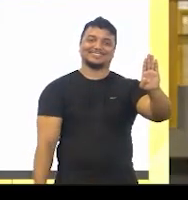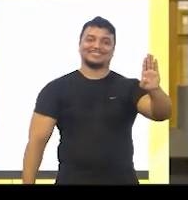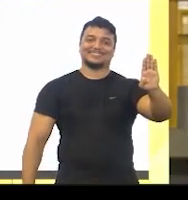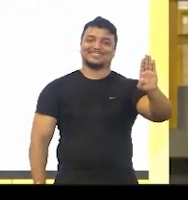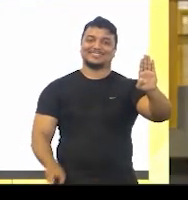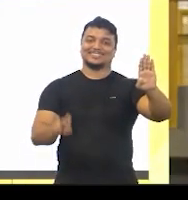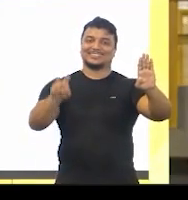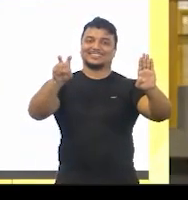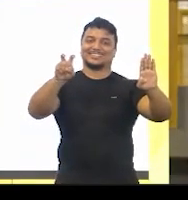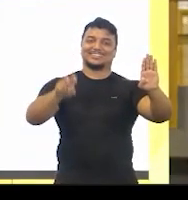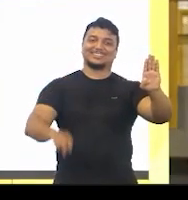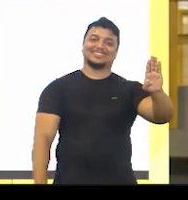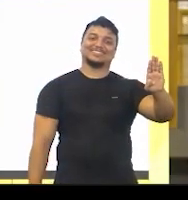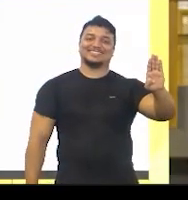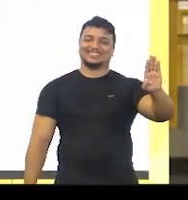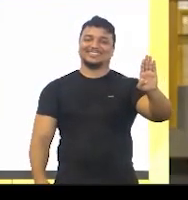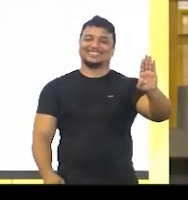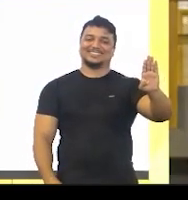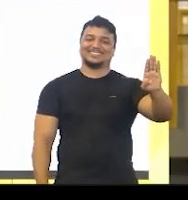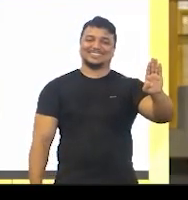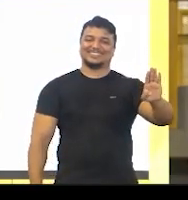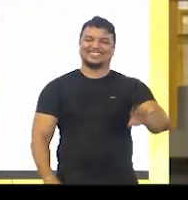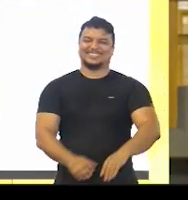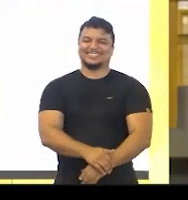D diz refugiado.